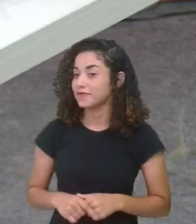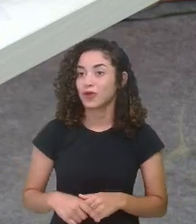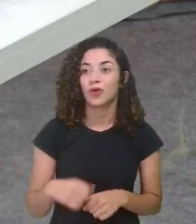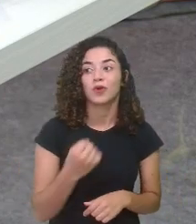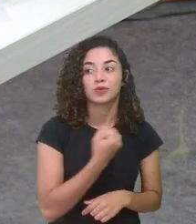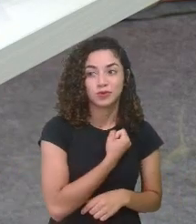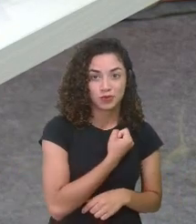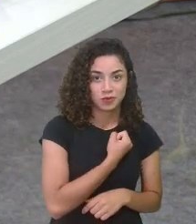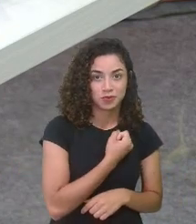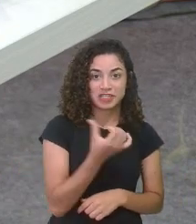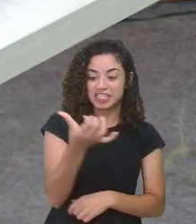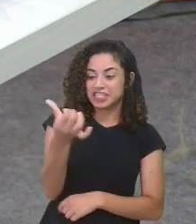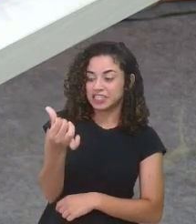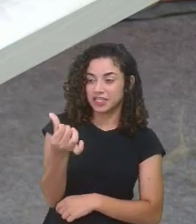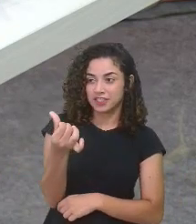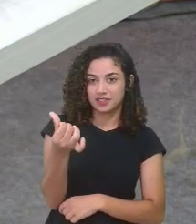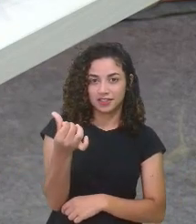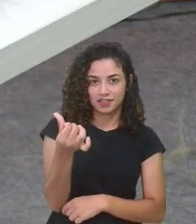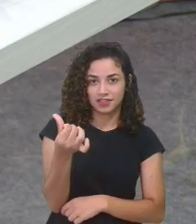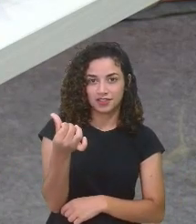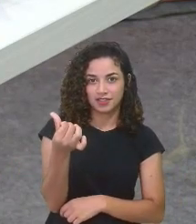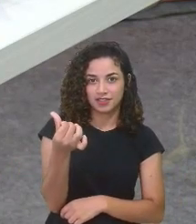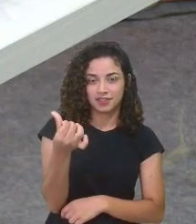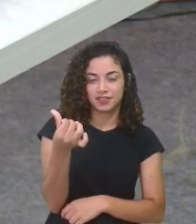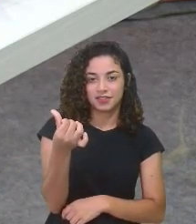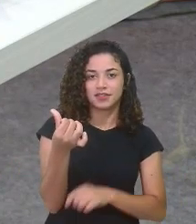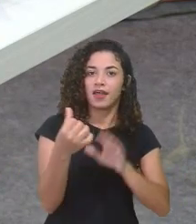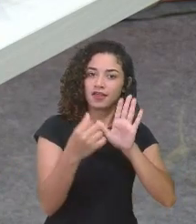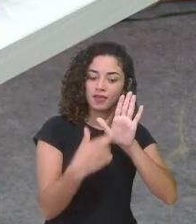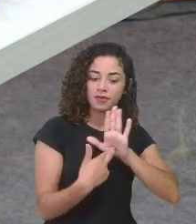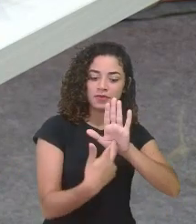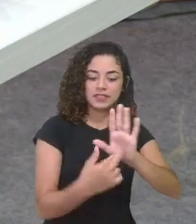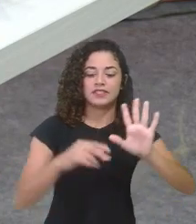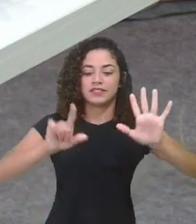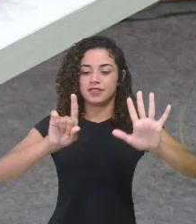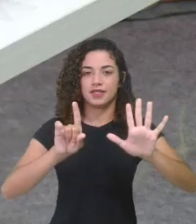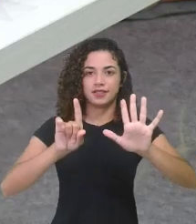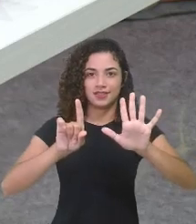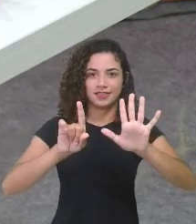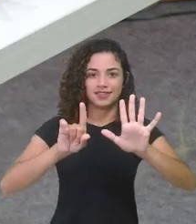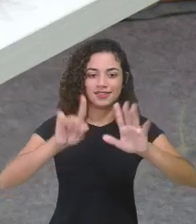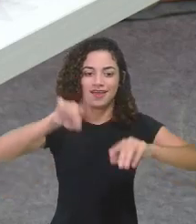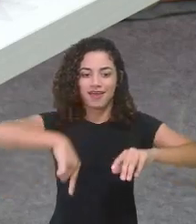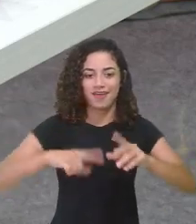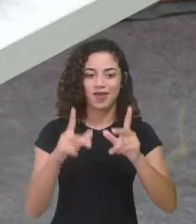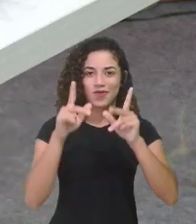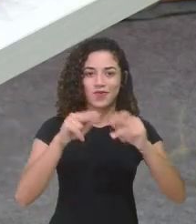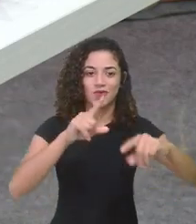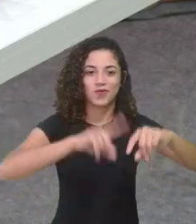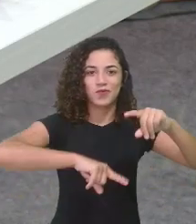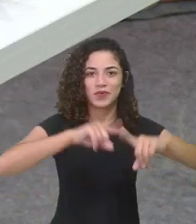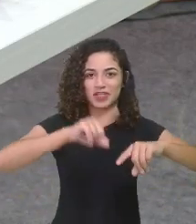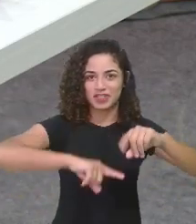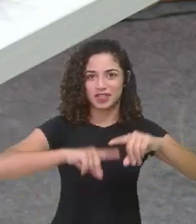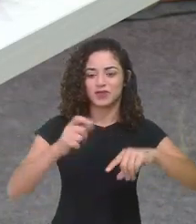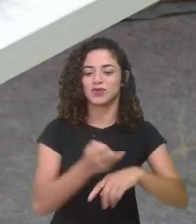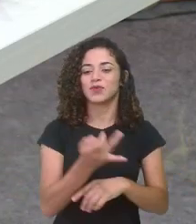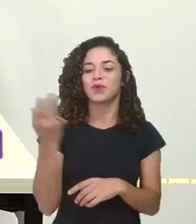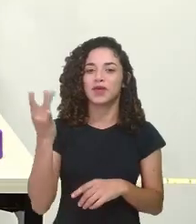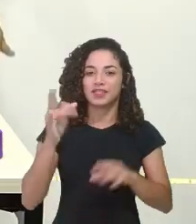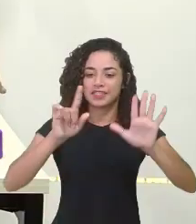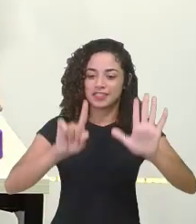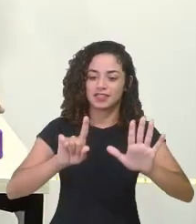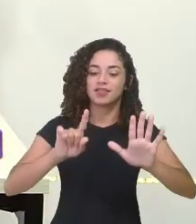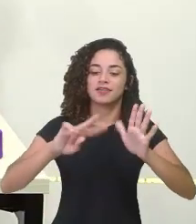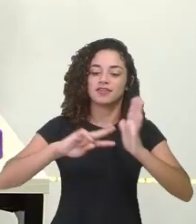6, algarismo 6, 6 pompons para representar o número que eu estou colocando aqui, tá certo?